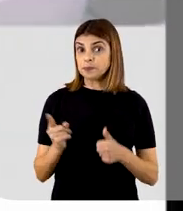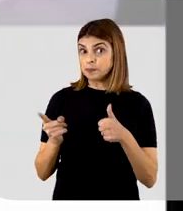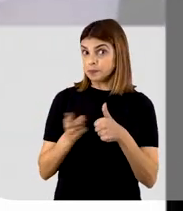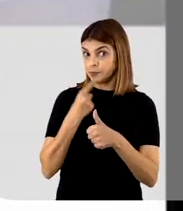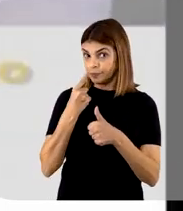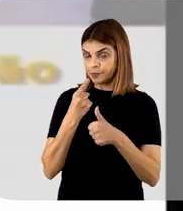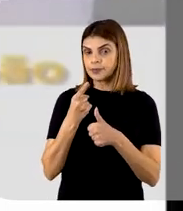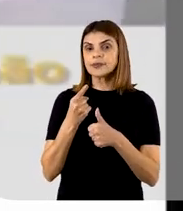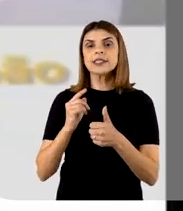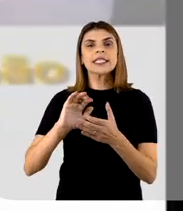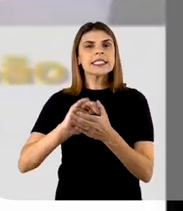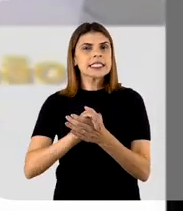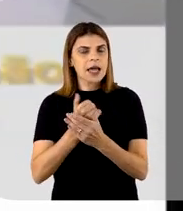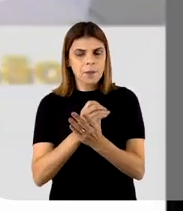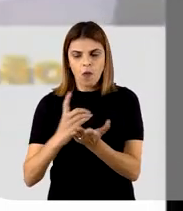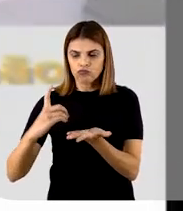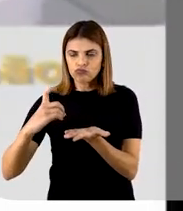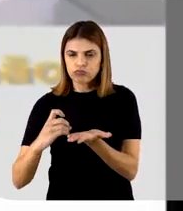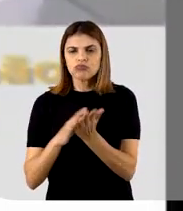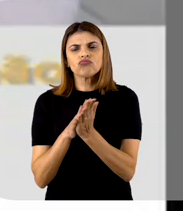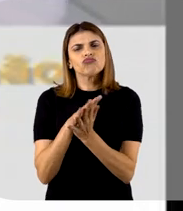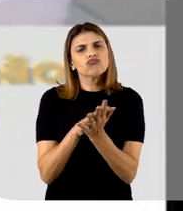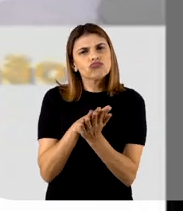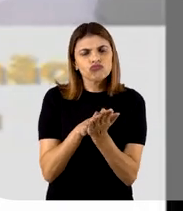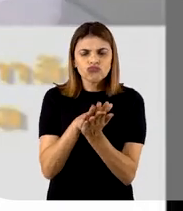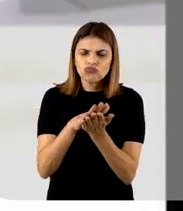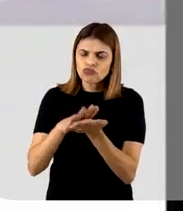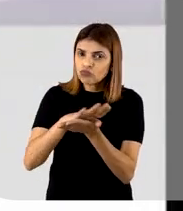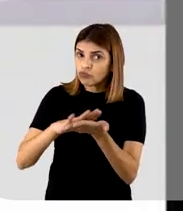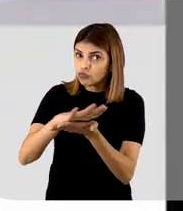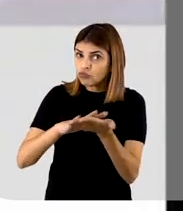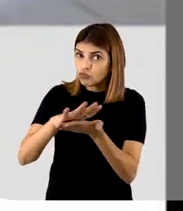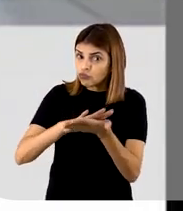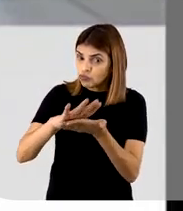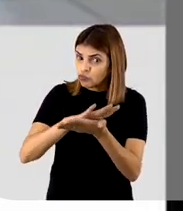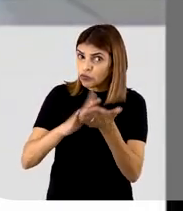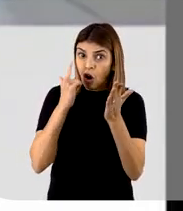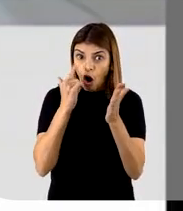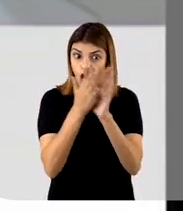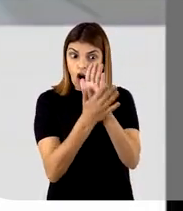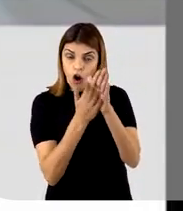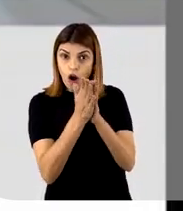Primeiro passo, coloque o sabão na palma da mão e esfregue palma com palma.